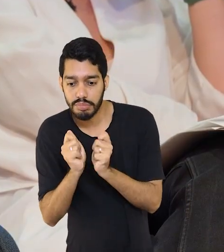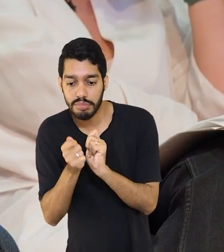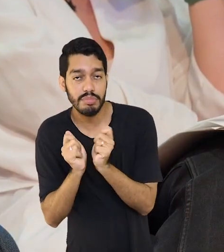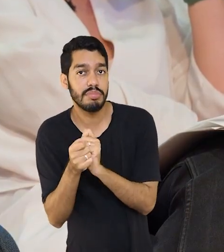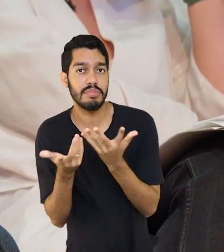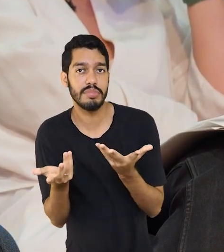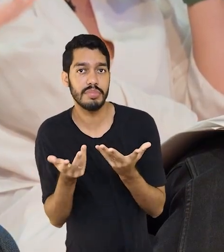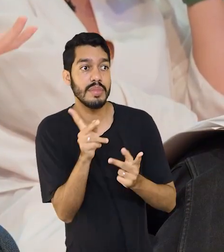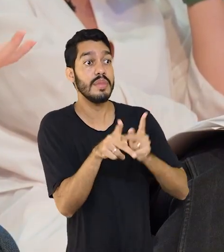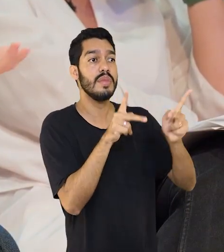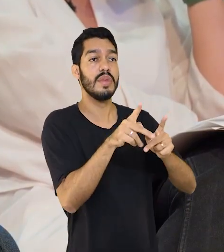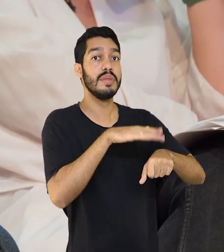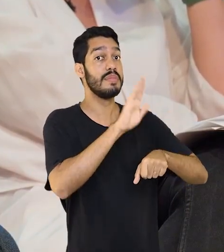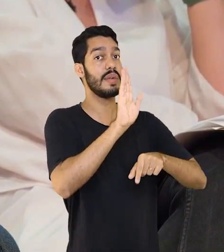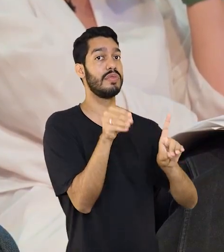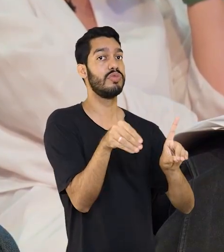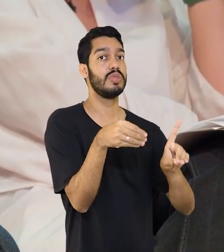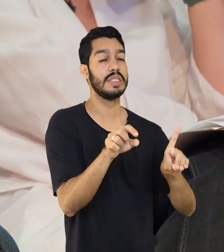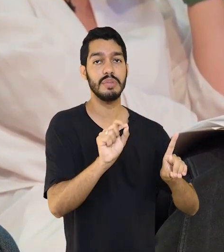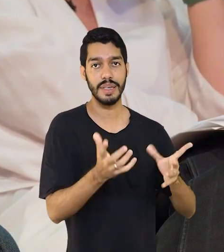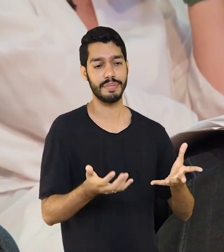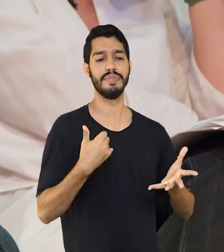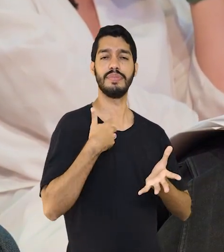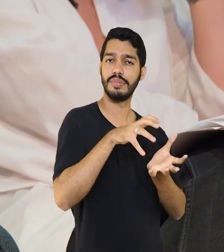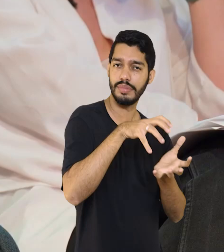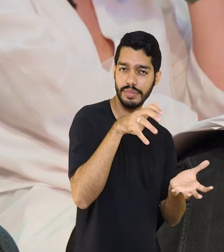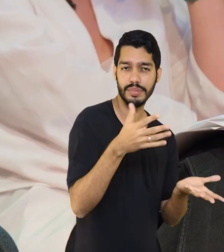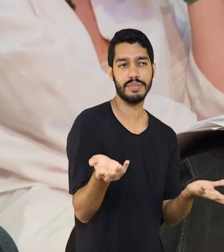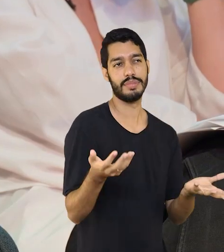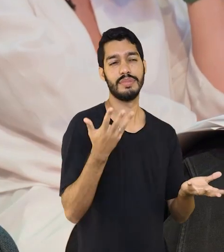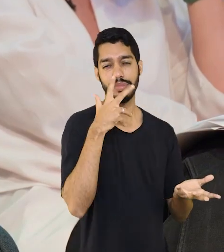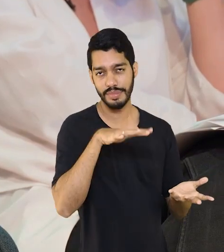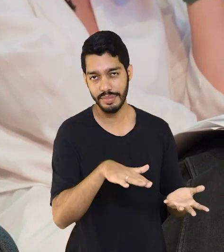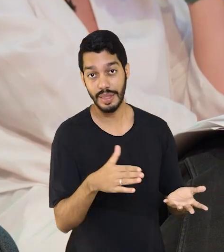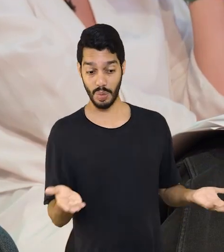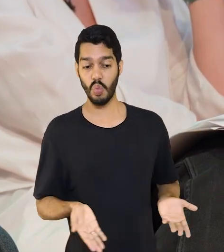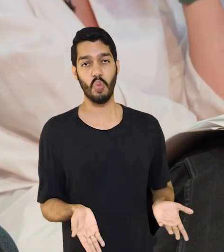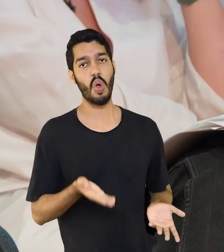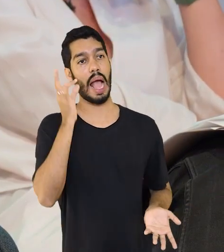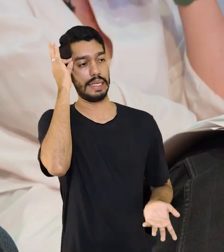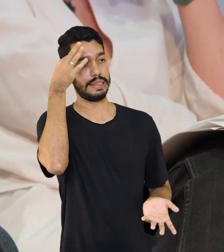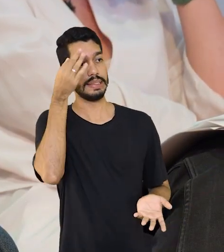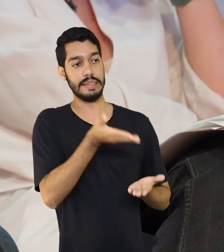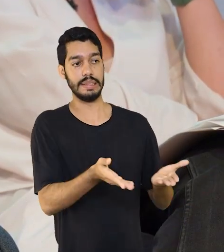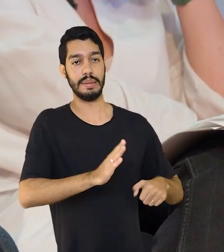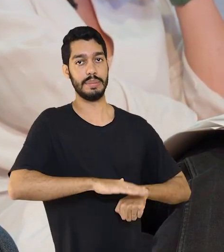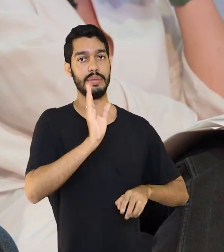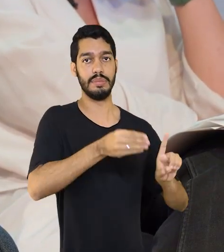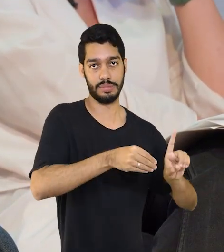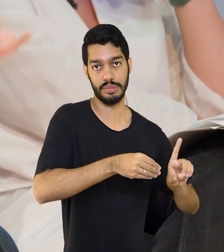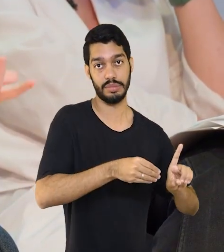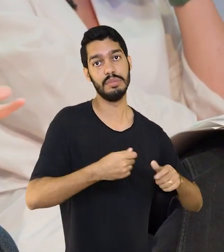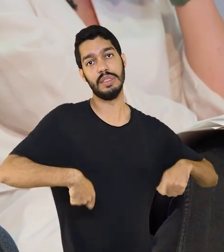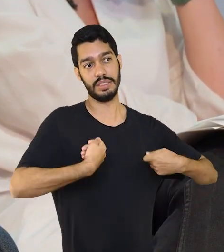população. Que populações são mais vulneráveis. Hoje a gente sabe que idosos, crianças, são populações muito vulneráveis nesse período,